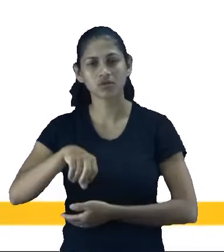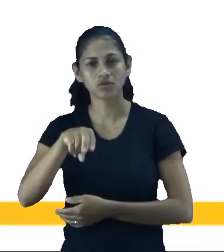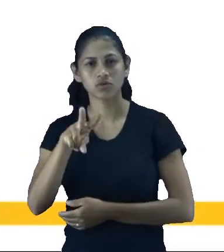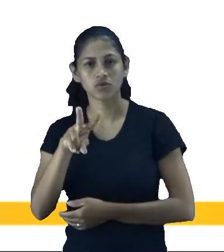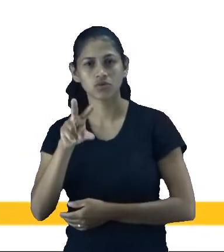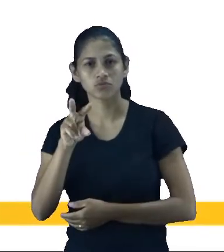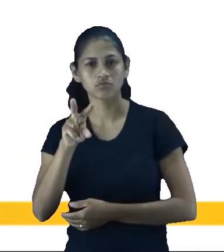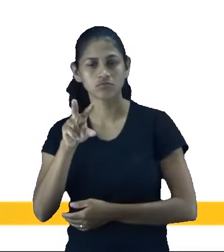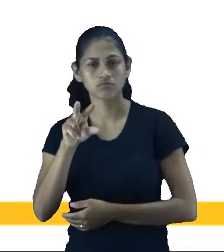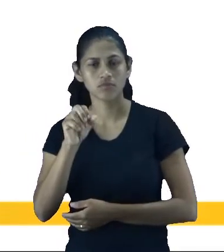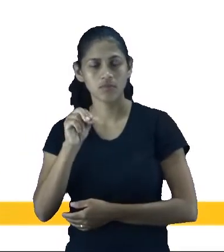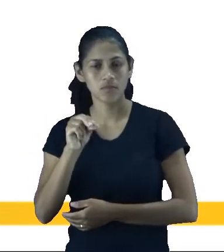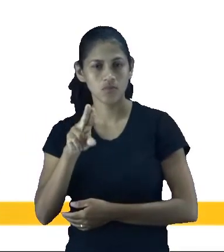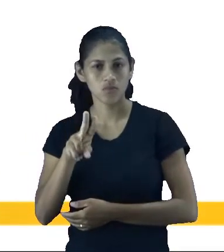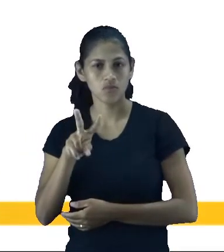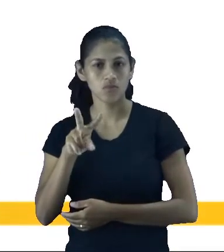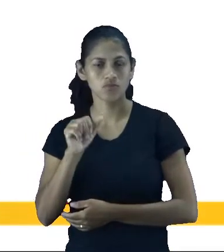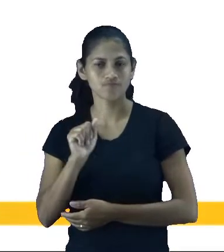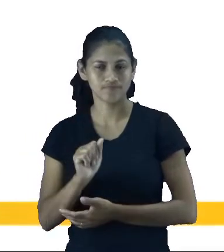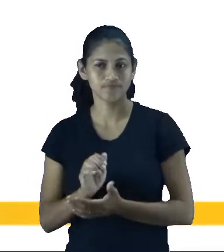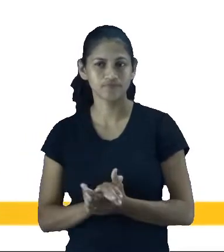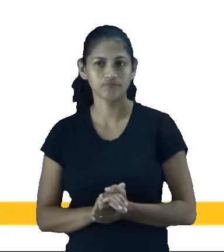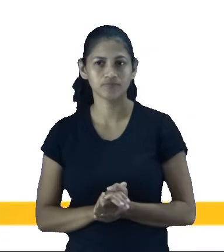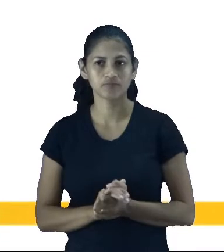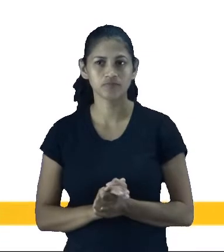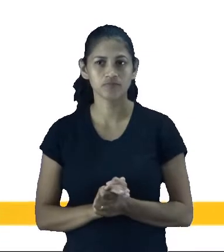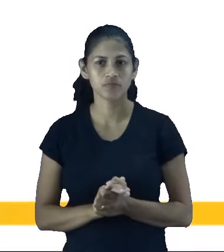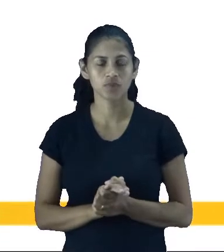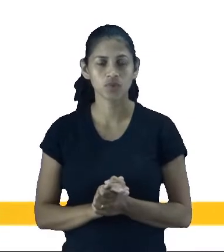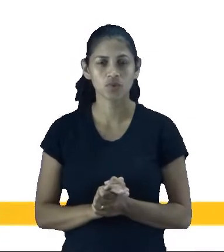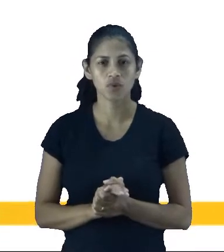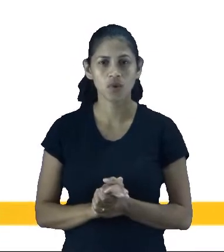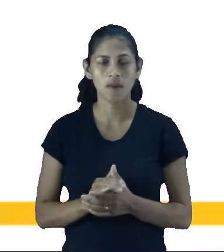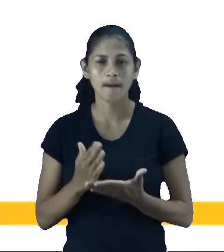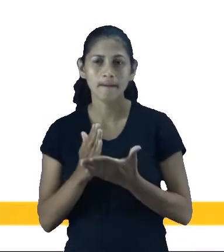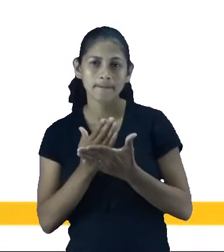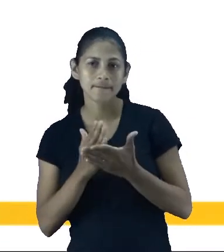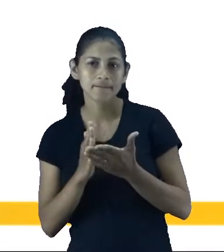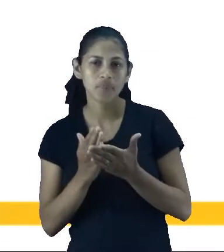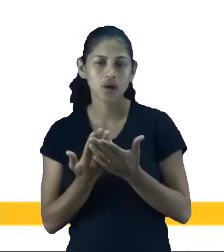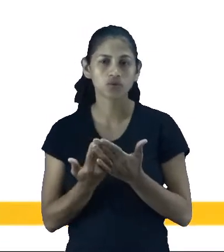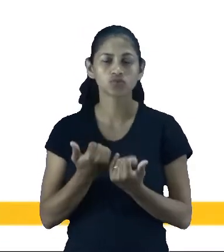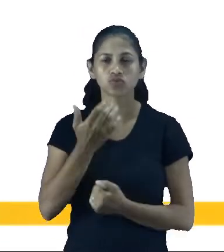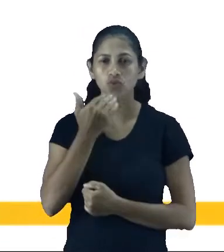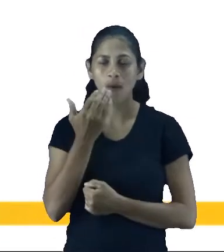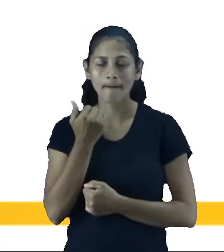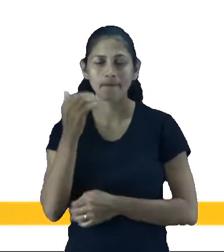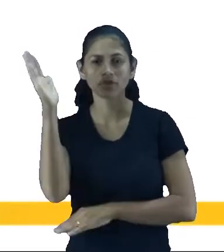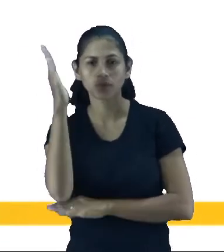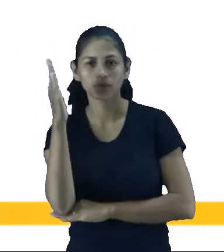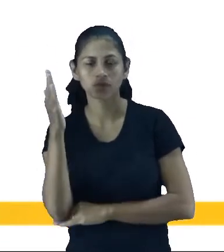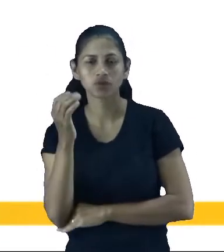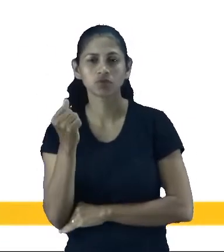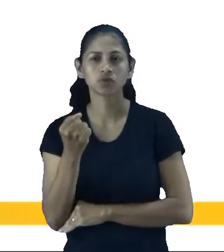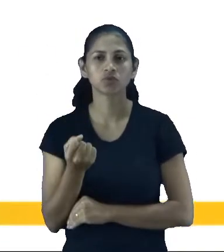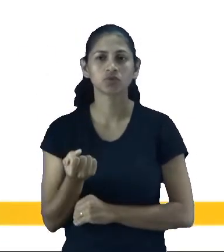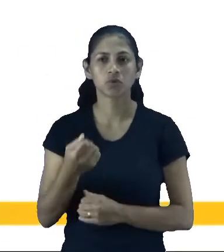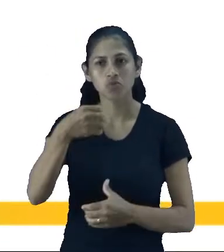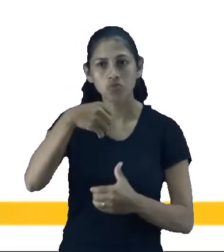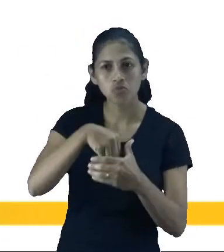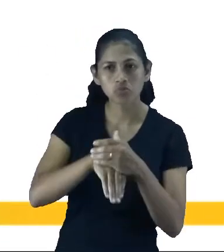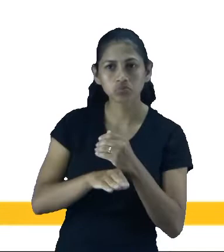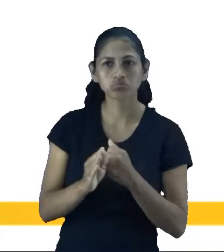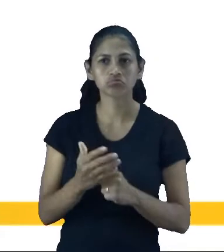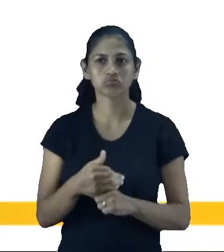se incorporaram ao hábitos brasileiro, como abacalhoadas e outros pratos baseados no bacalhau.